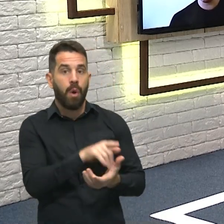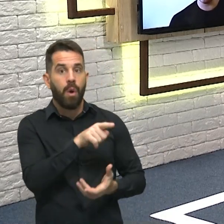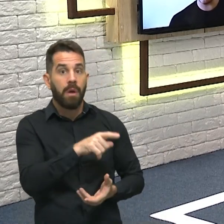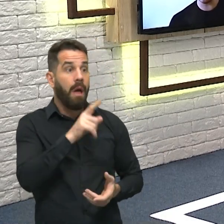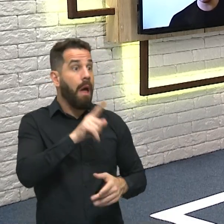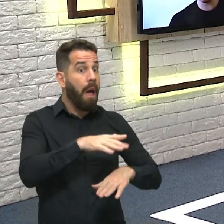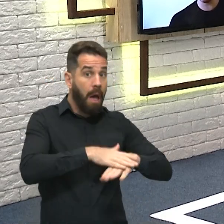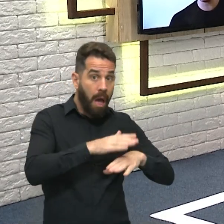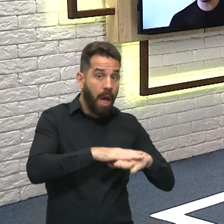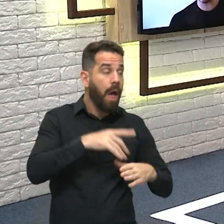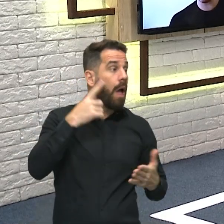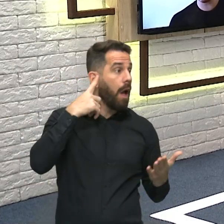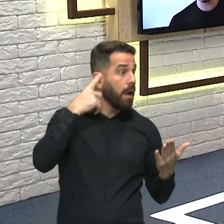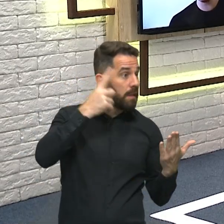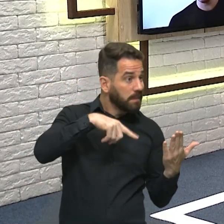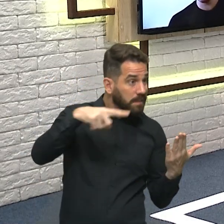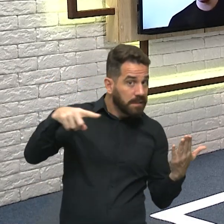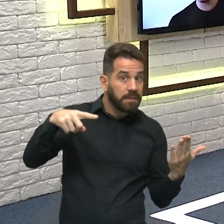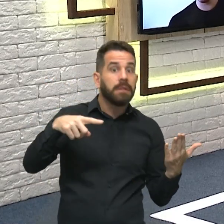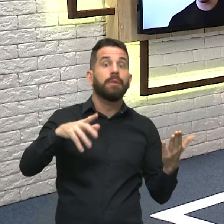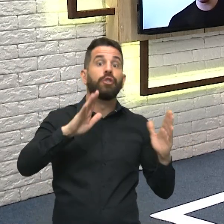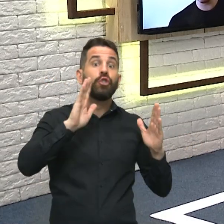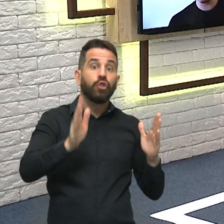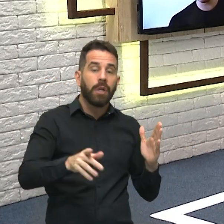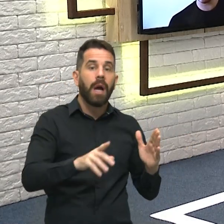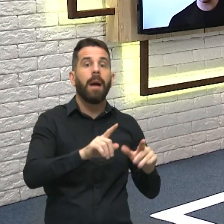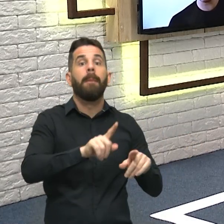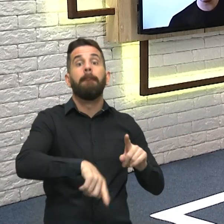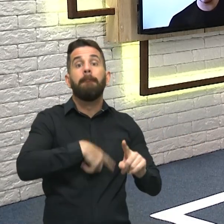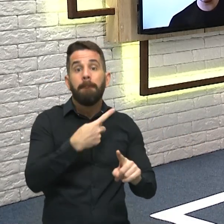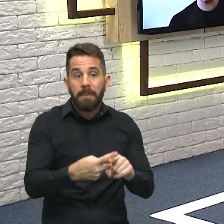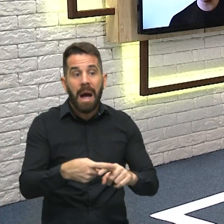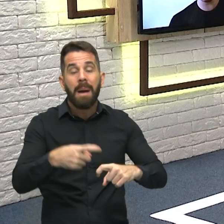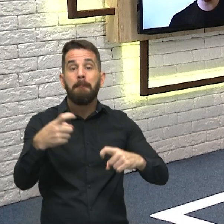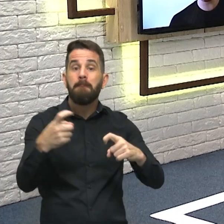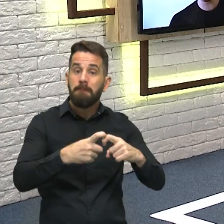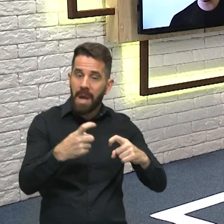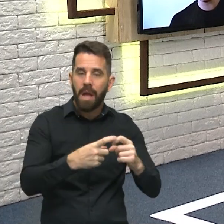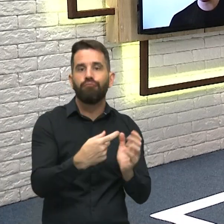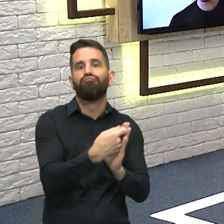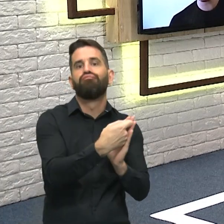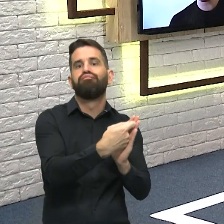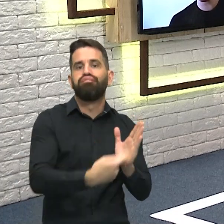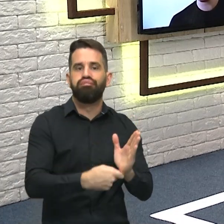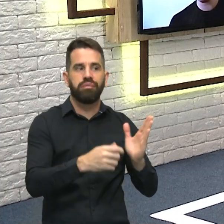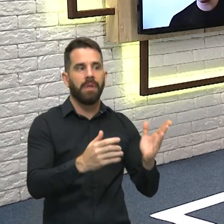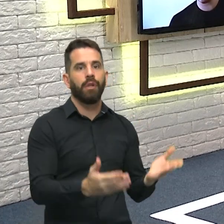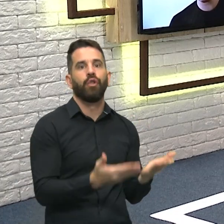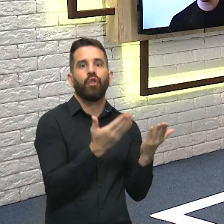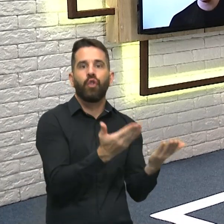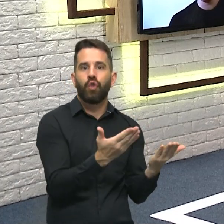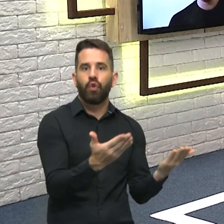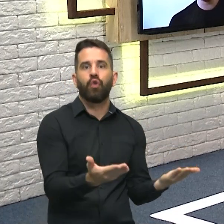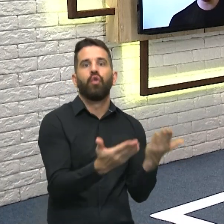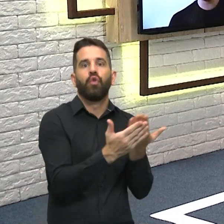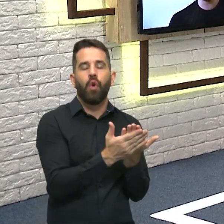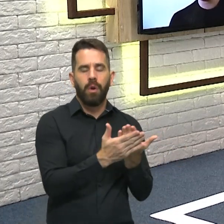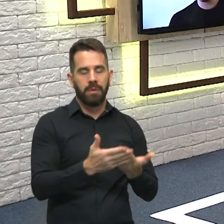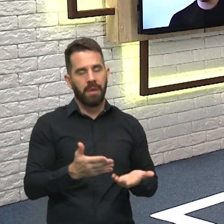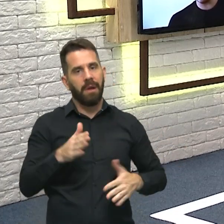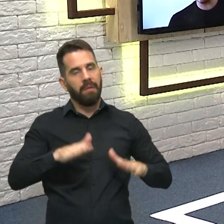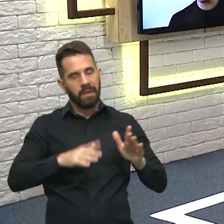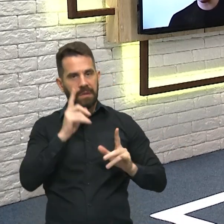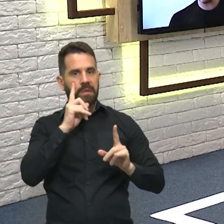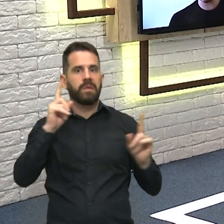mais o laudo, então isso acaba sendo dificultoso, né? Então nem sempre a gente consegue fazer esse tipo de ingresso, o